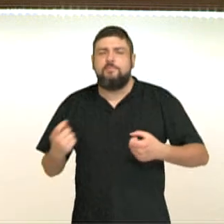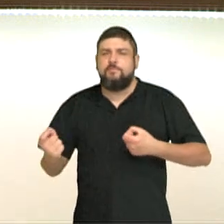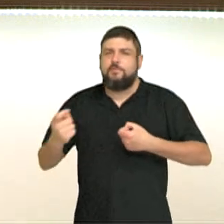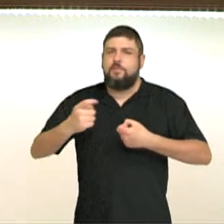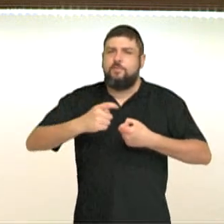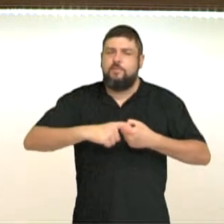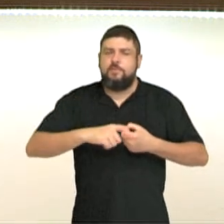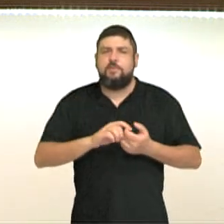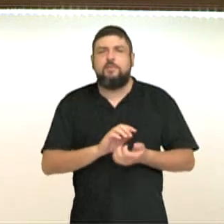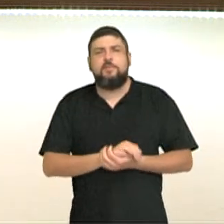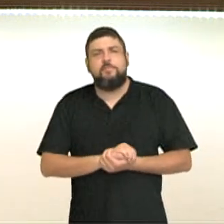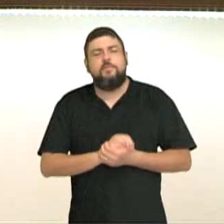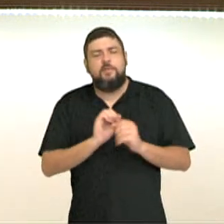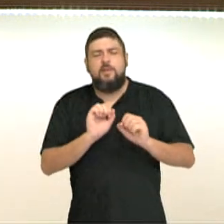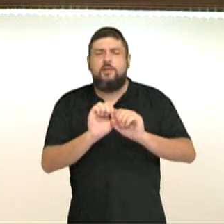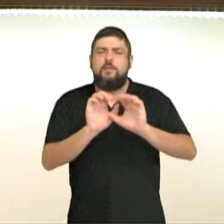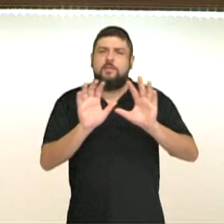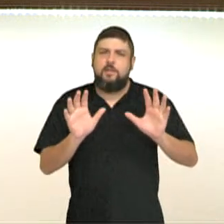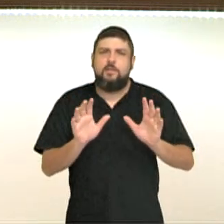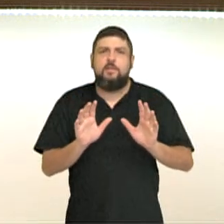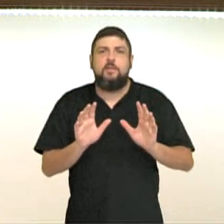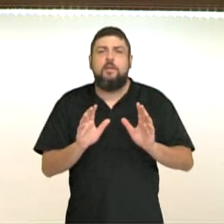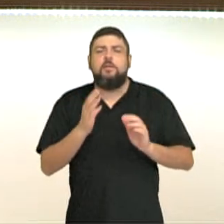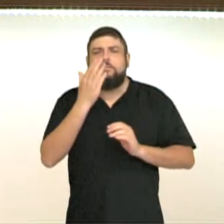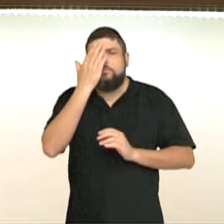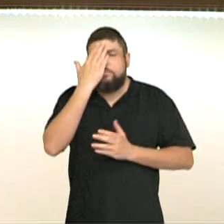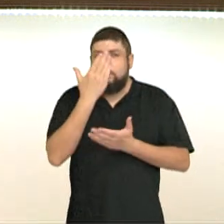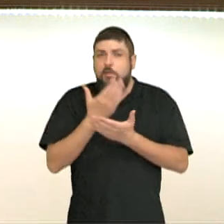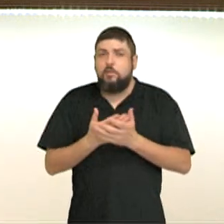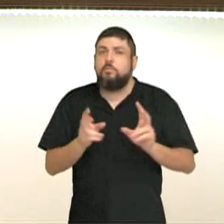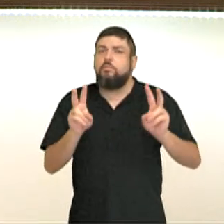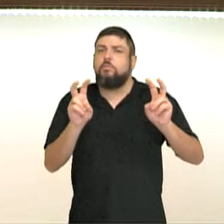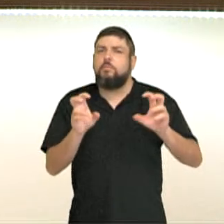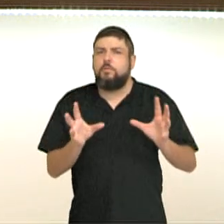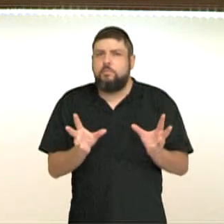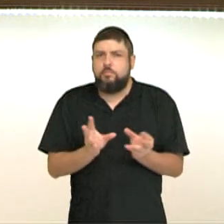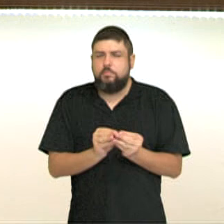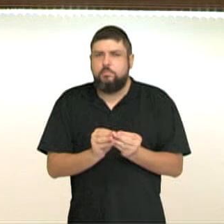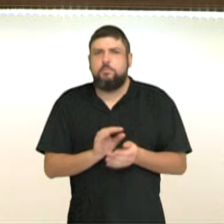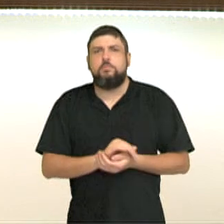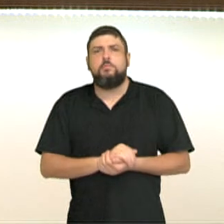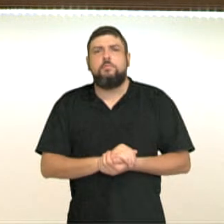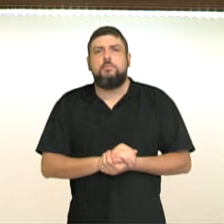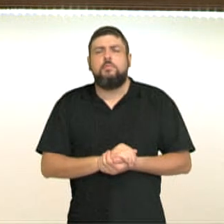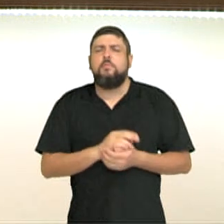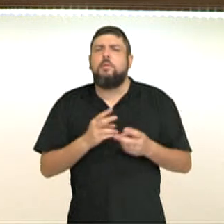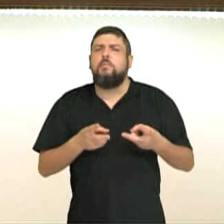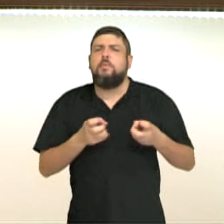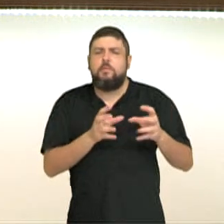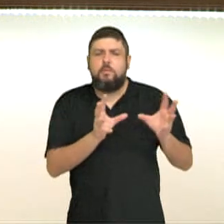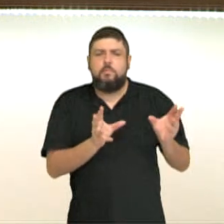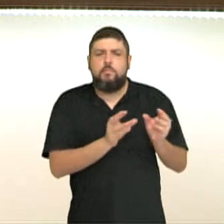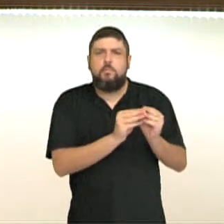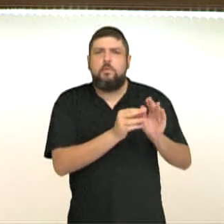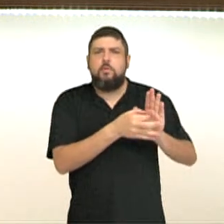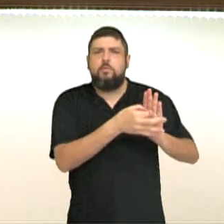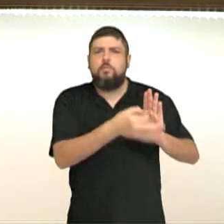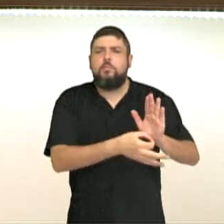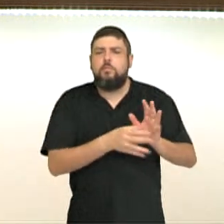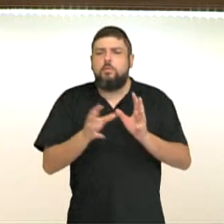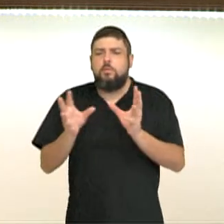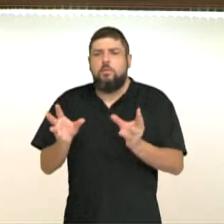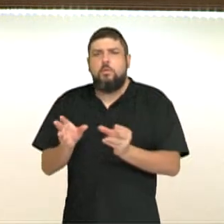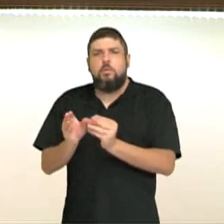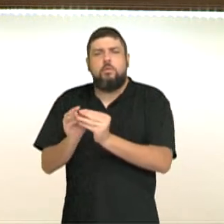Voltei, claro, estamos trabalhando sobre resenha. E eu te perguntei se você percebe a diferença entre resenha e resumo. Então, olha